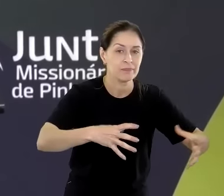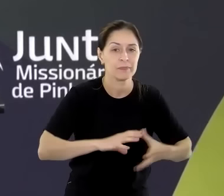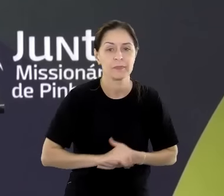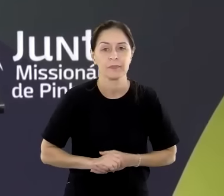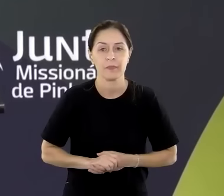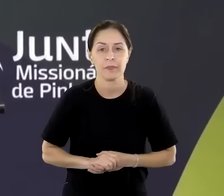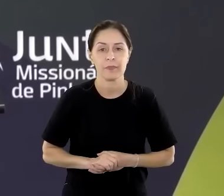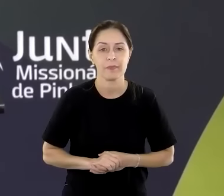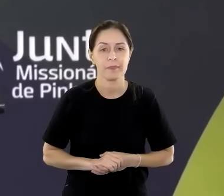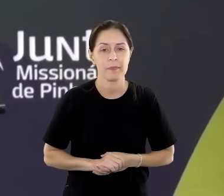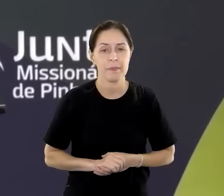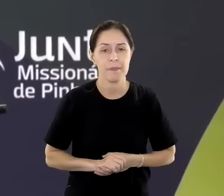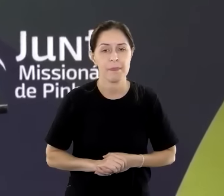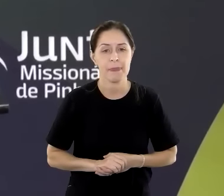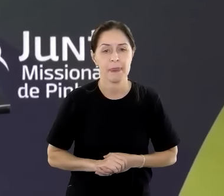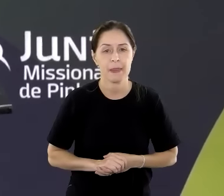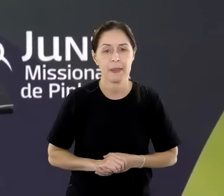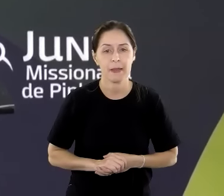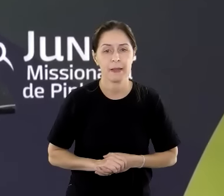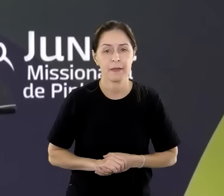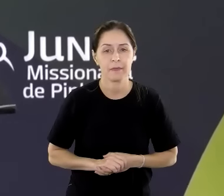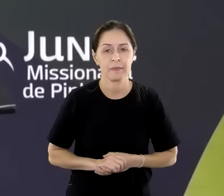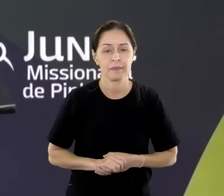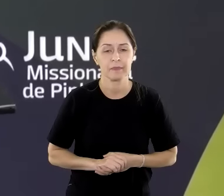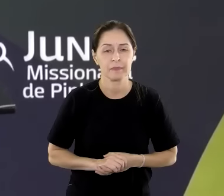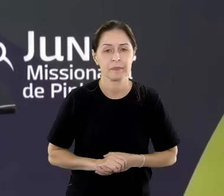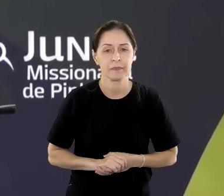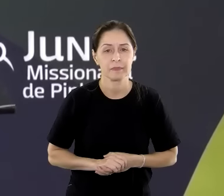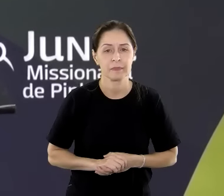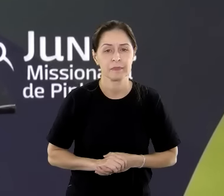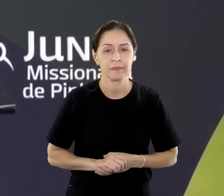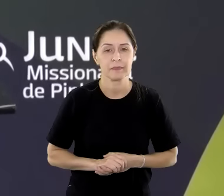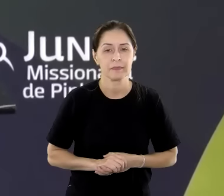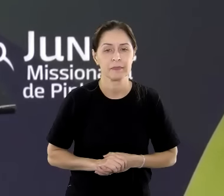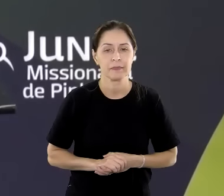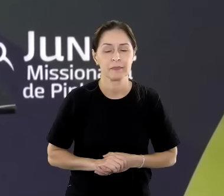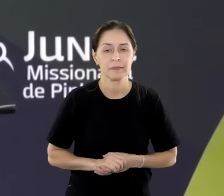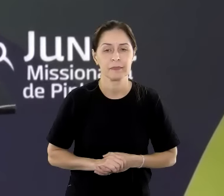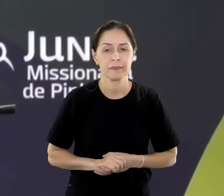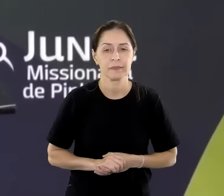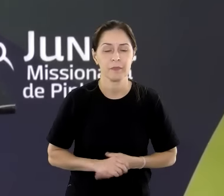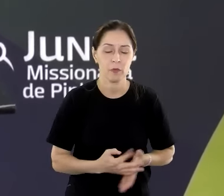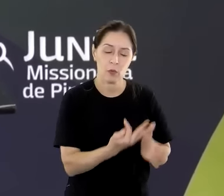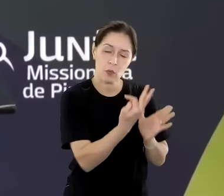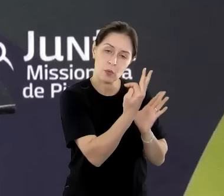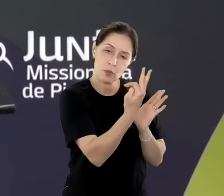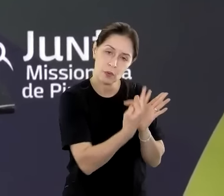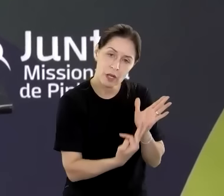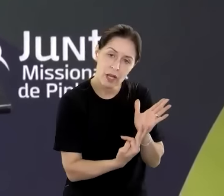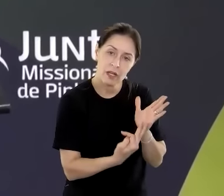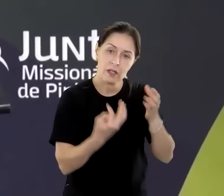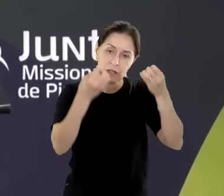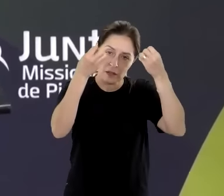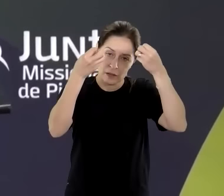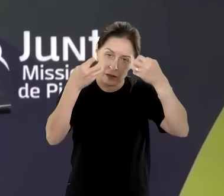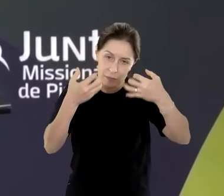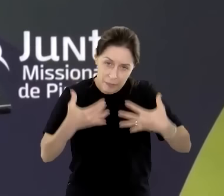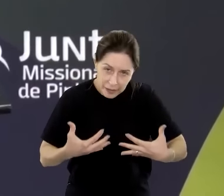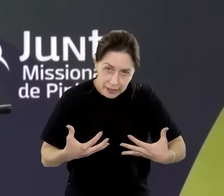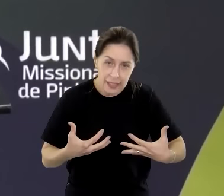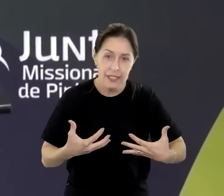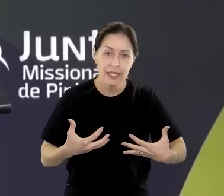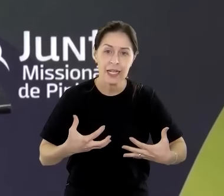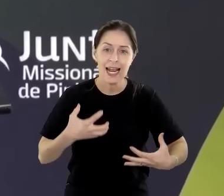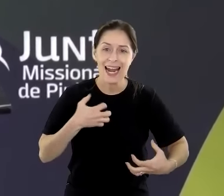E então, o que o texto está querendo dizer é que a ansiedade tem este efeito de